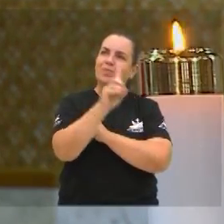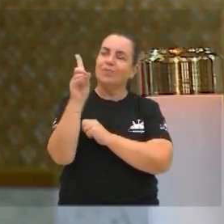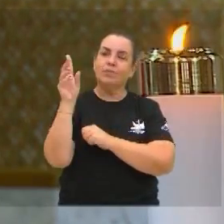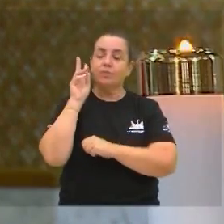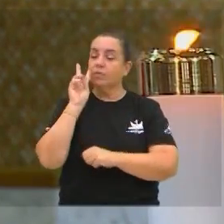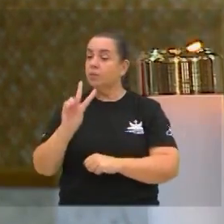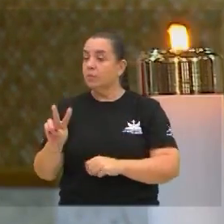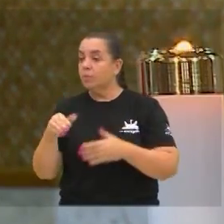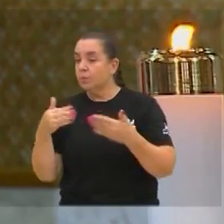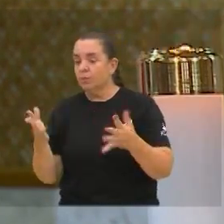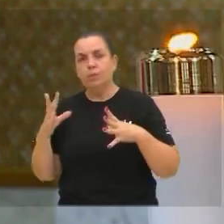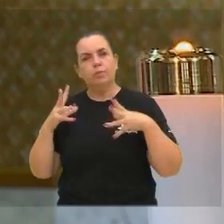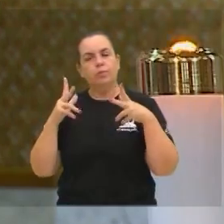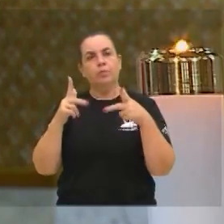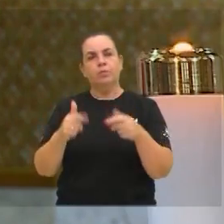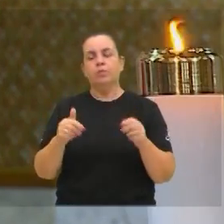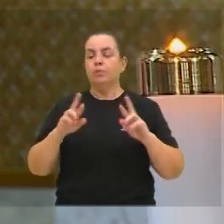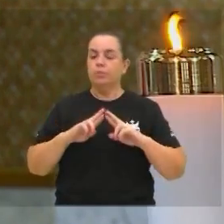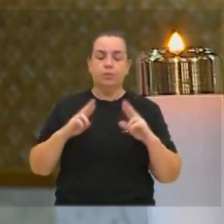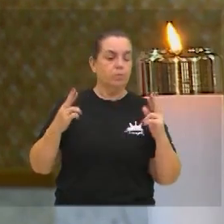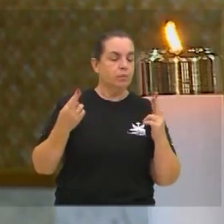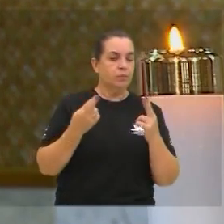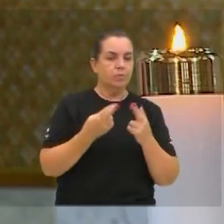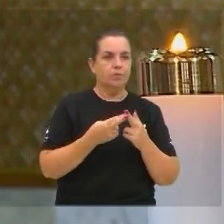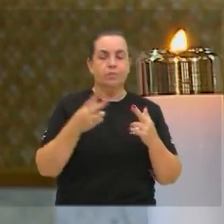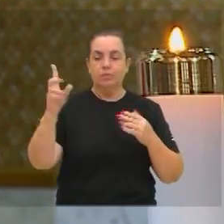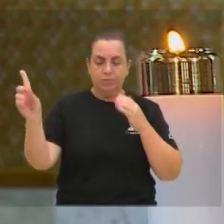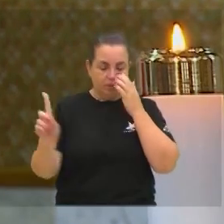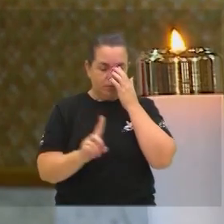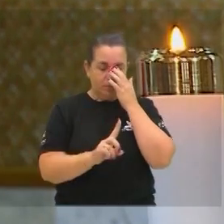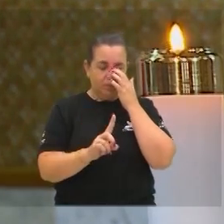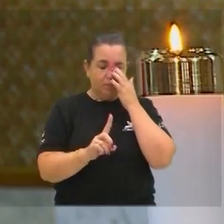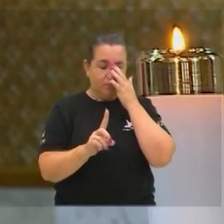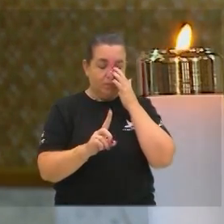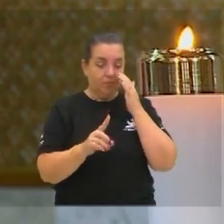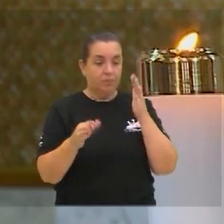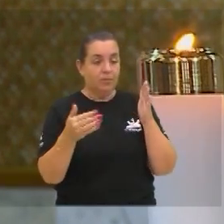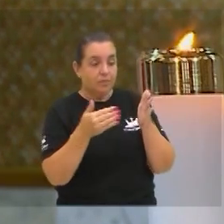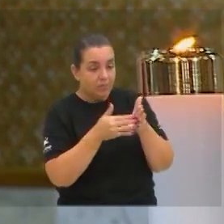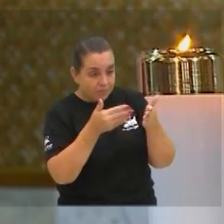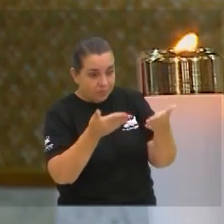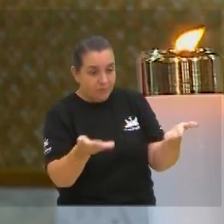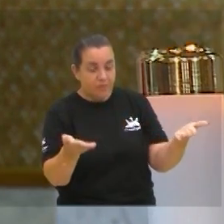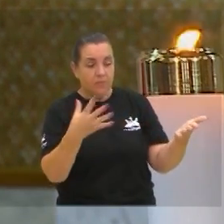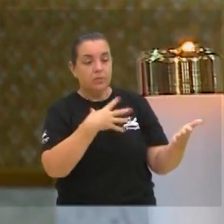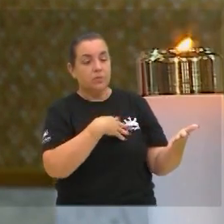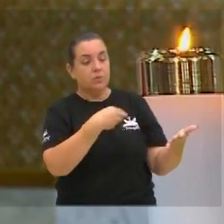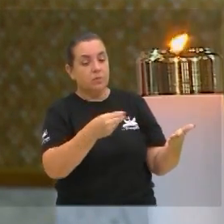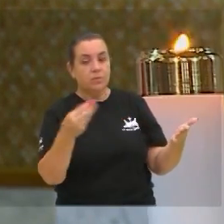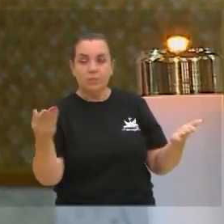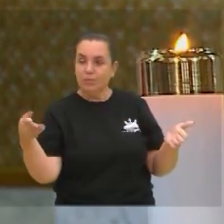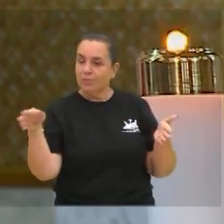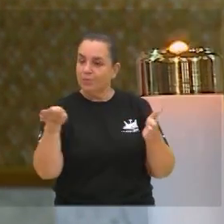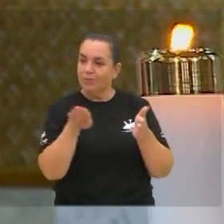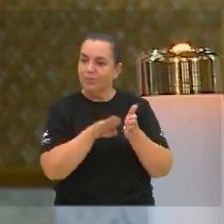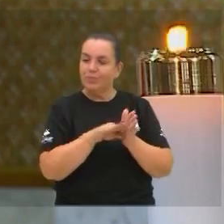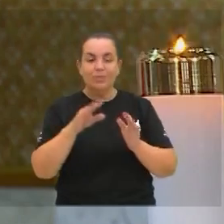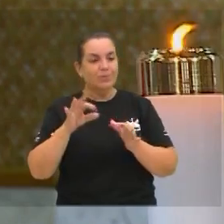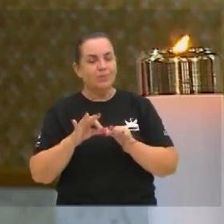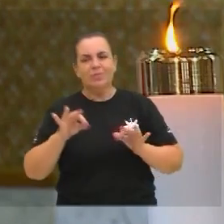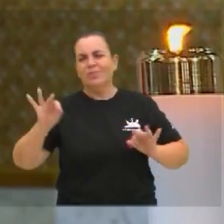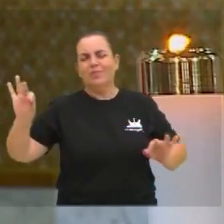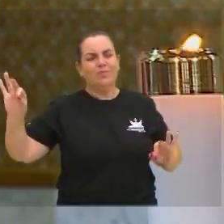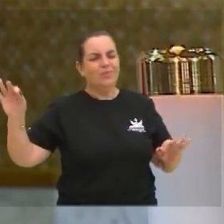vê, todos se reuniram e vieram a ti. Teus filhos vêm chegando de